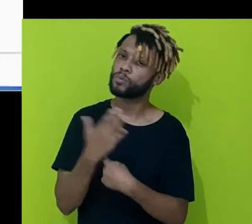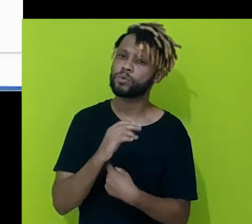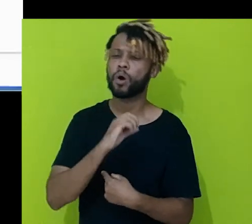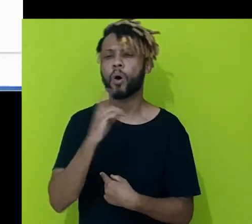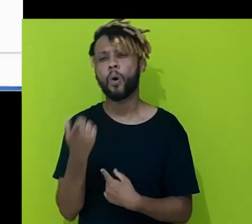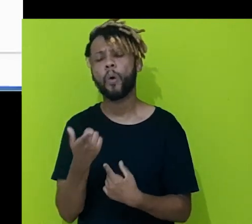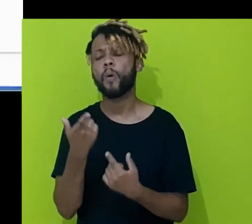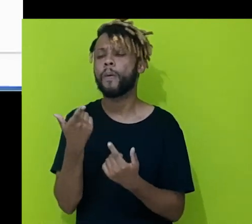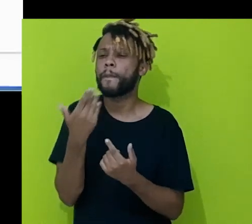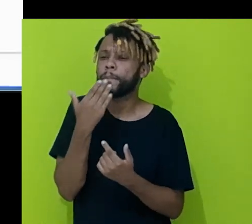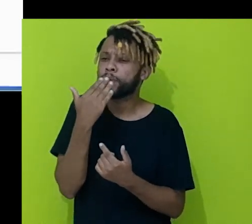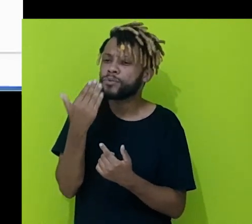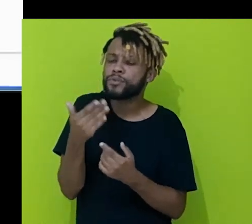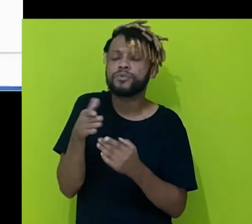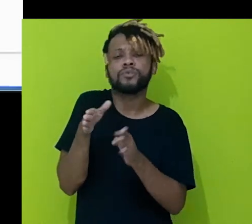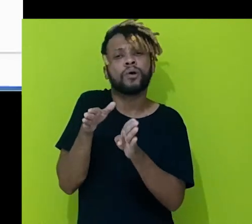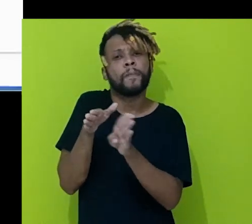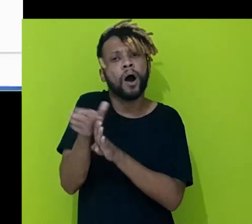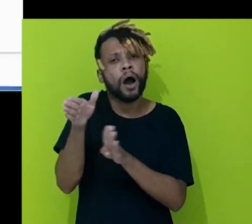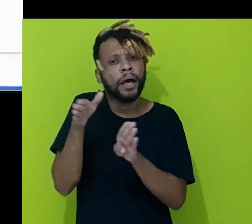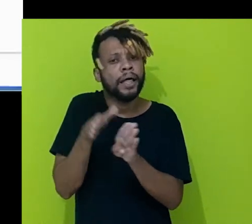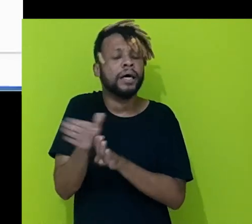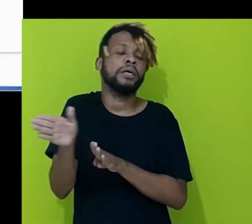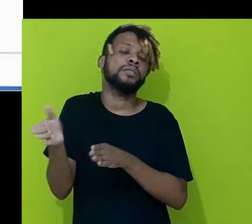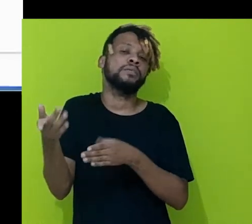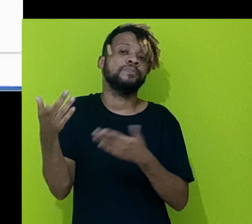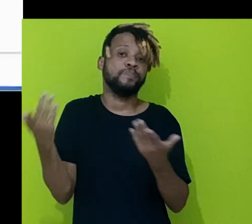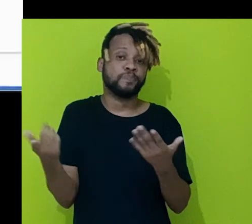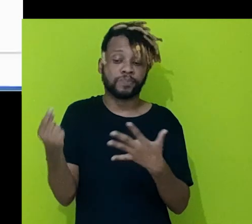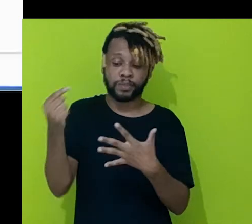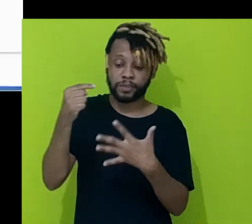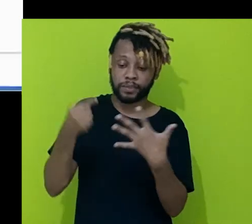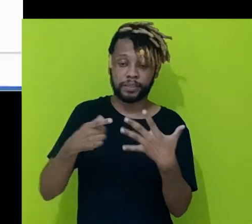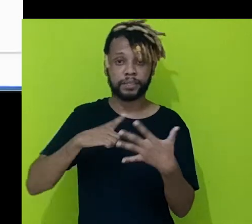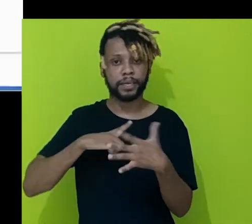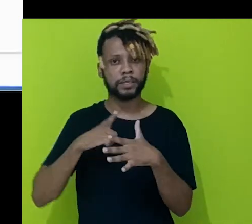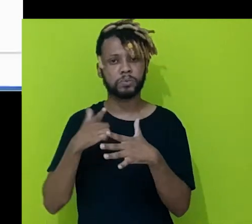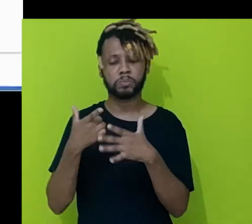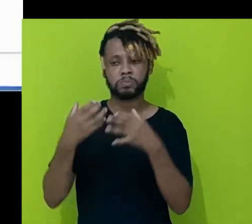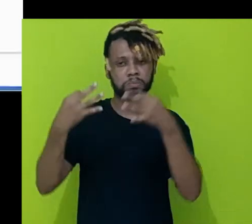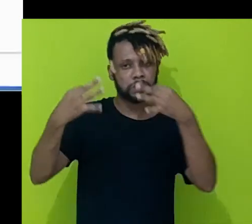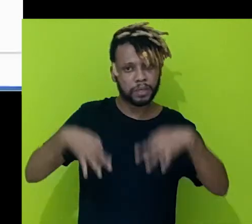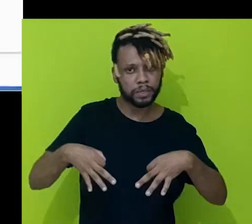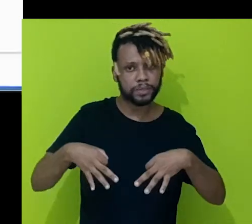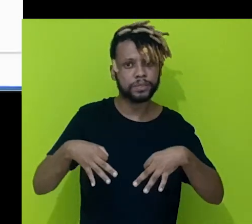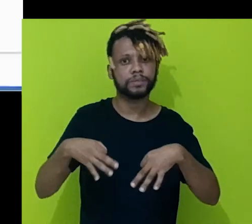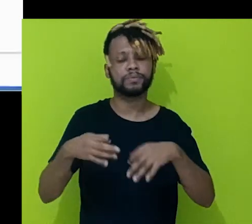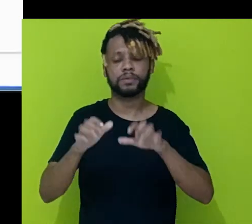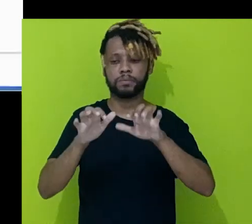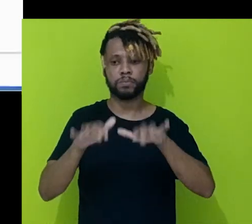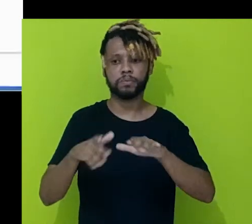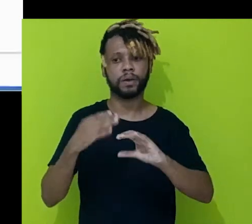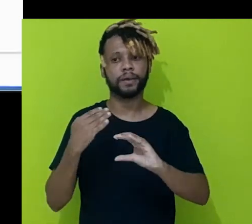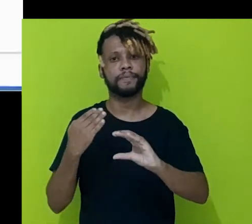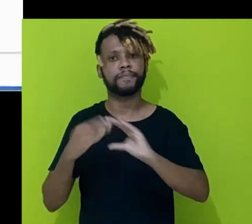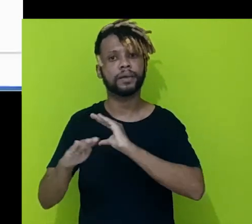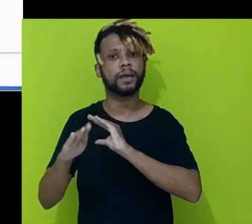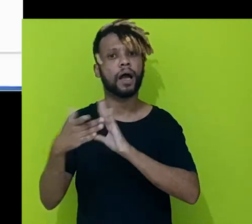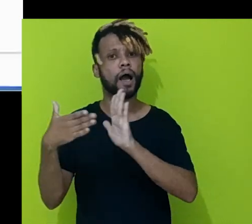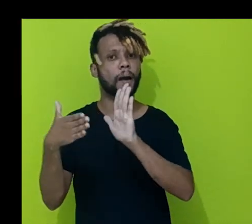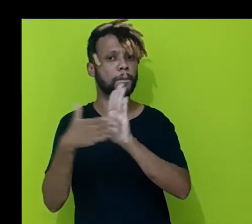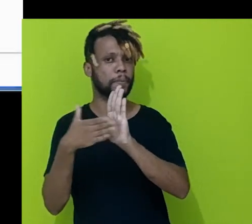ou um pedido de orientação. E quando você tem tudo isso preenchido corretamente, você envia